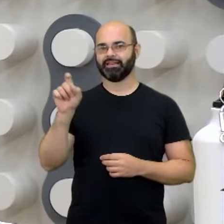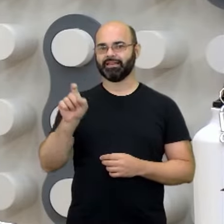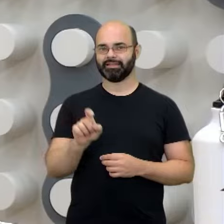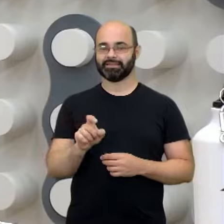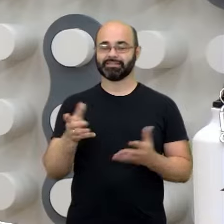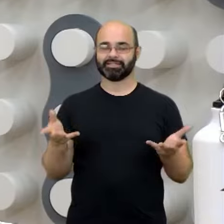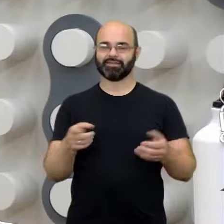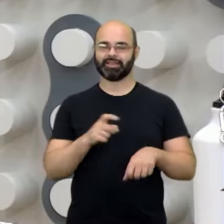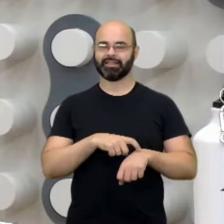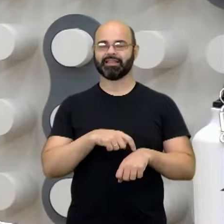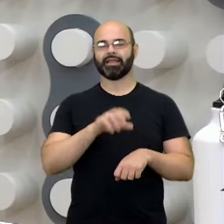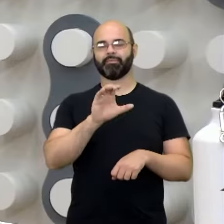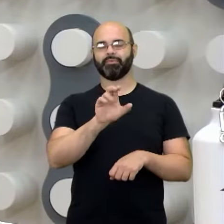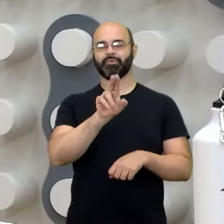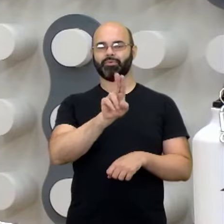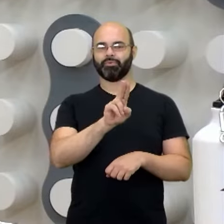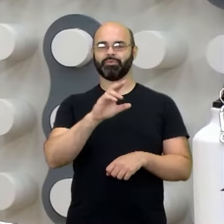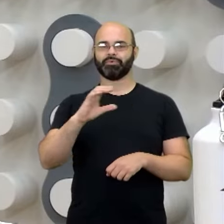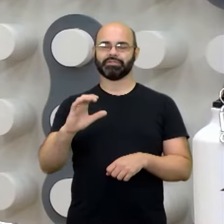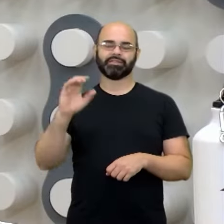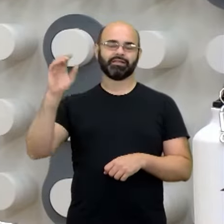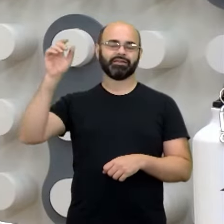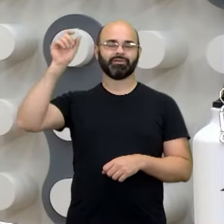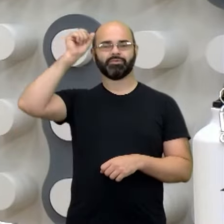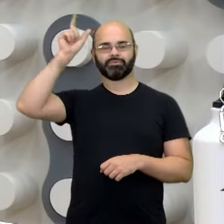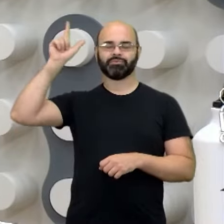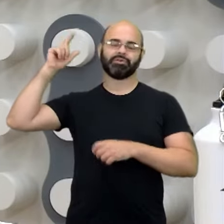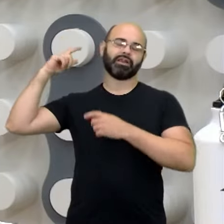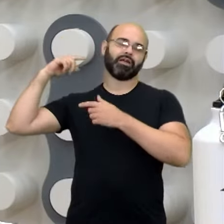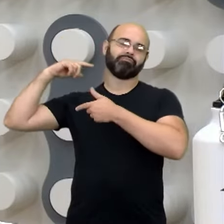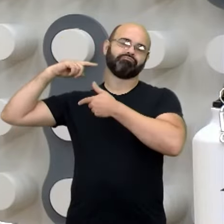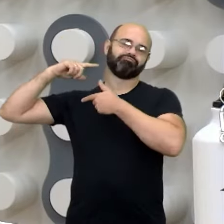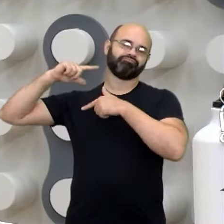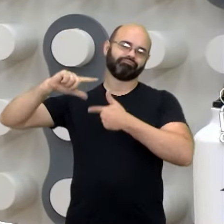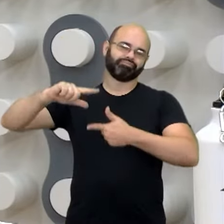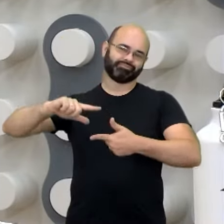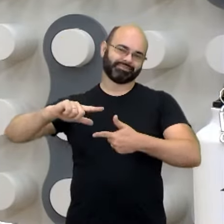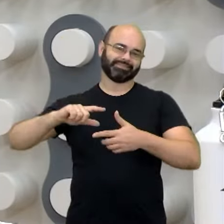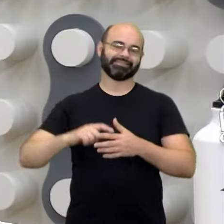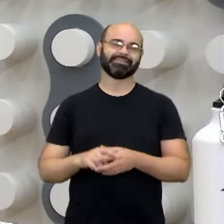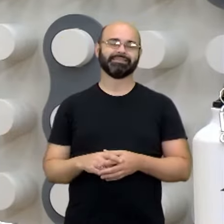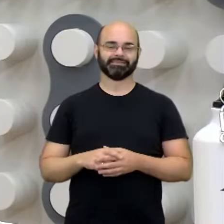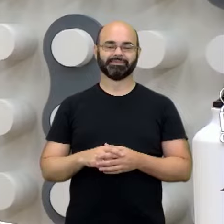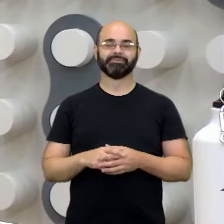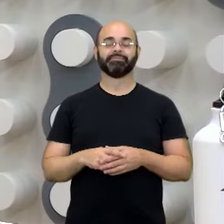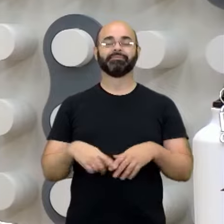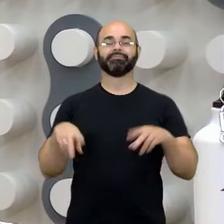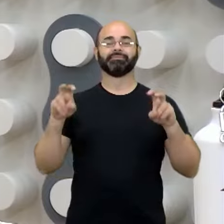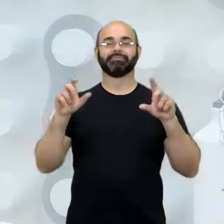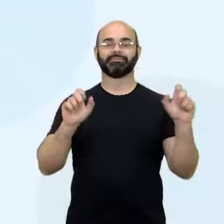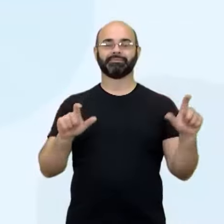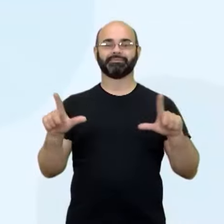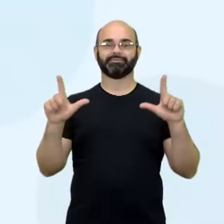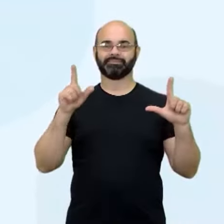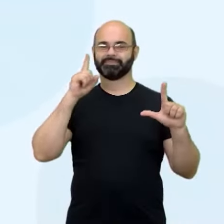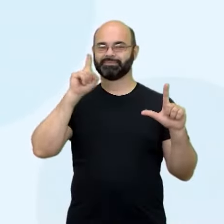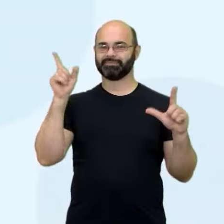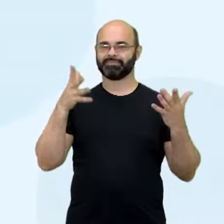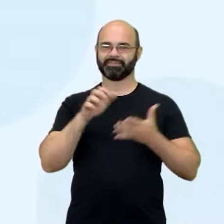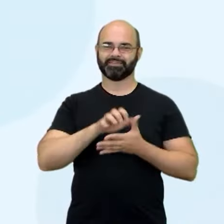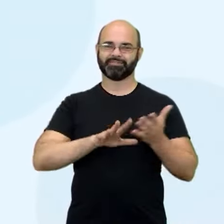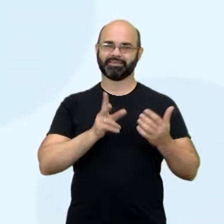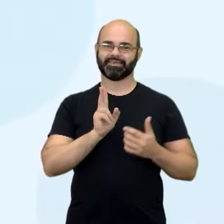Tradições Culturais. Então, aí na tela para vocês o nosso título. Nós estamos na segunda atividade. Então, na tela neste momento. Vamos